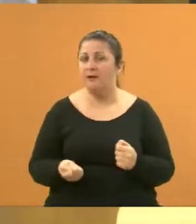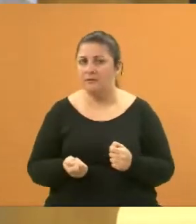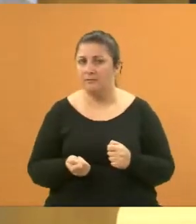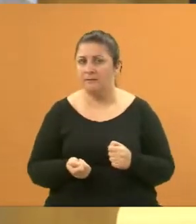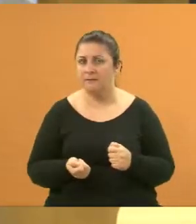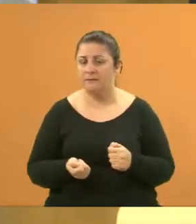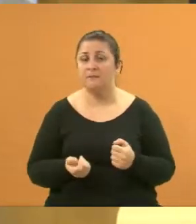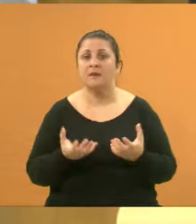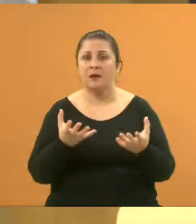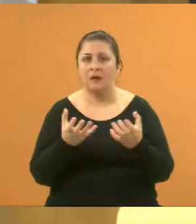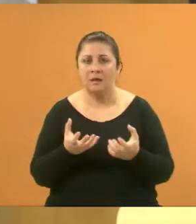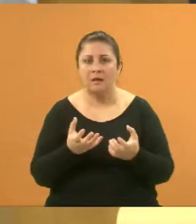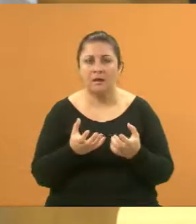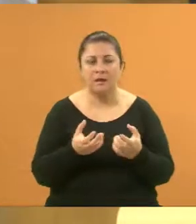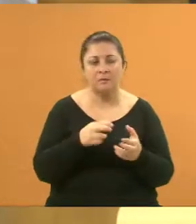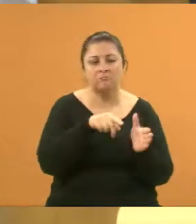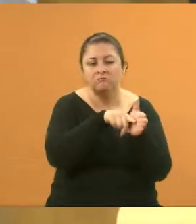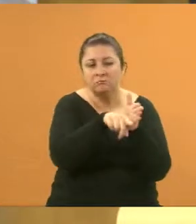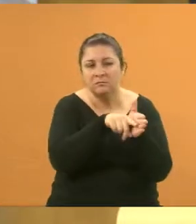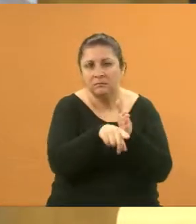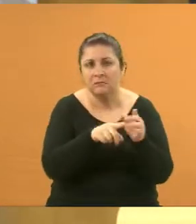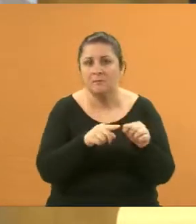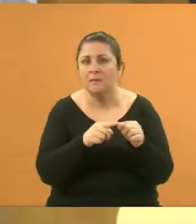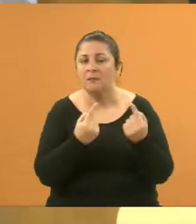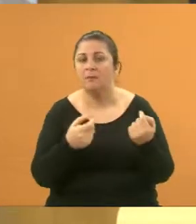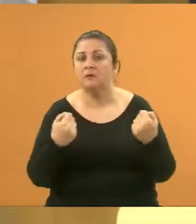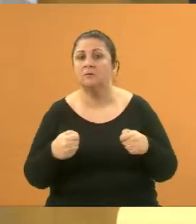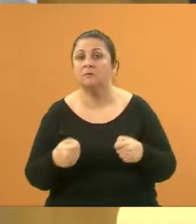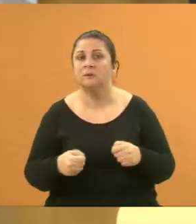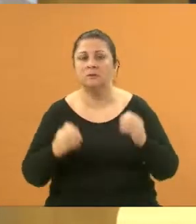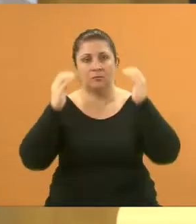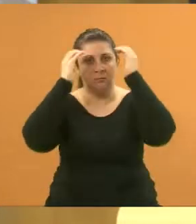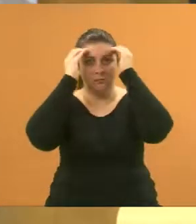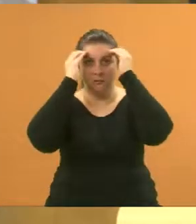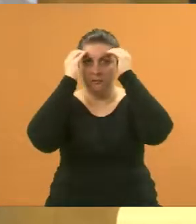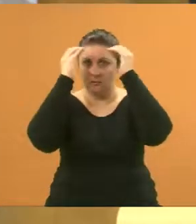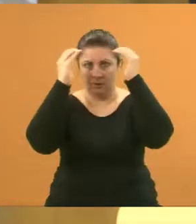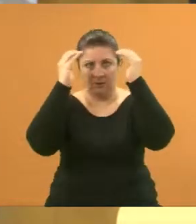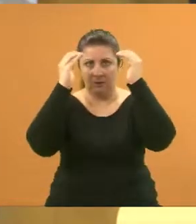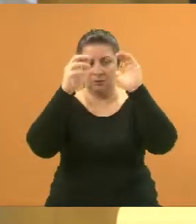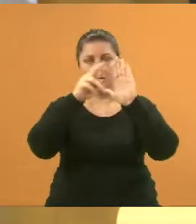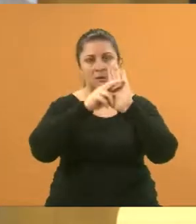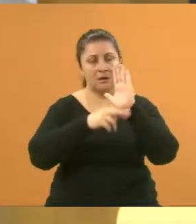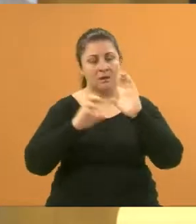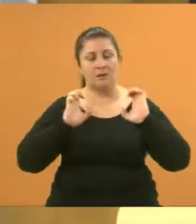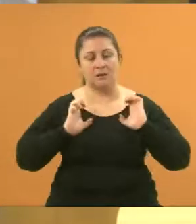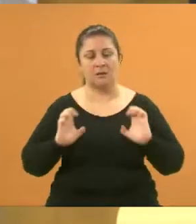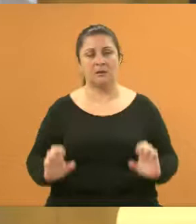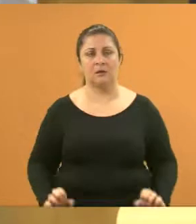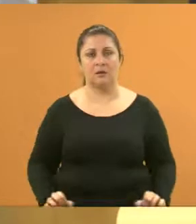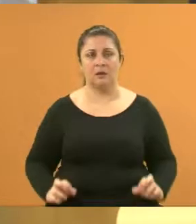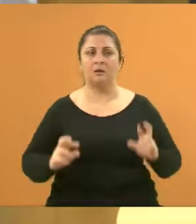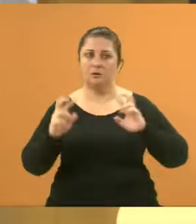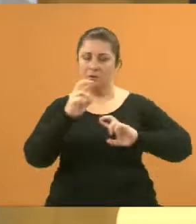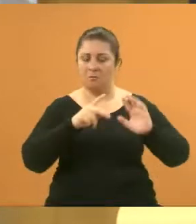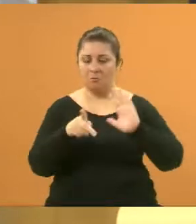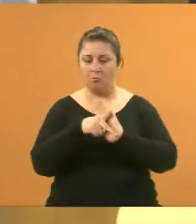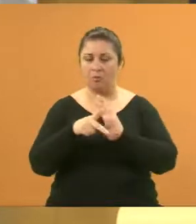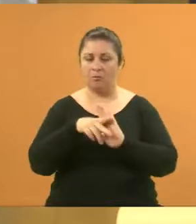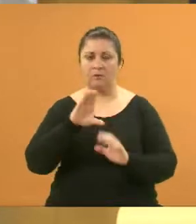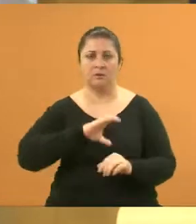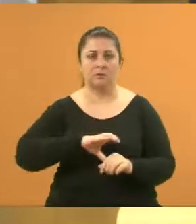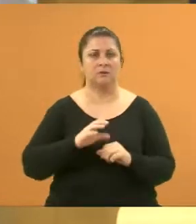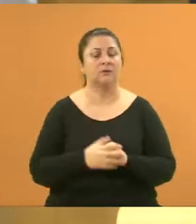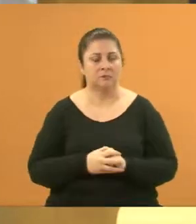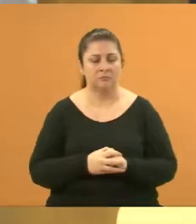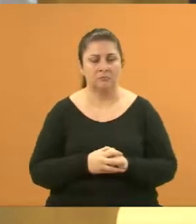mercado. Quer especular? Que especule, mas que ao menos cumpra com as regras de postura e fiscalização da cidade.